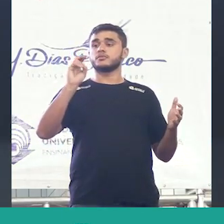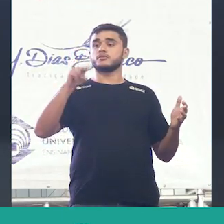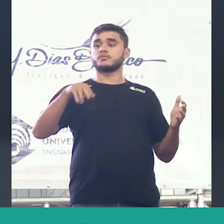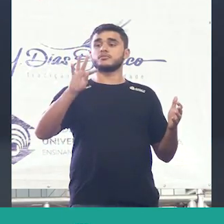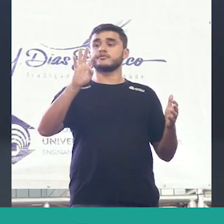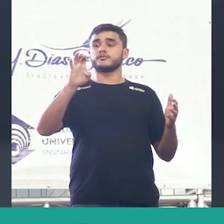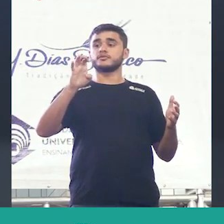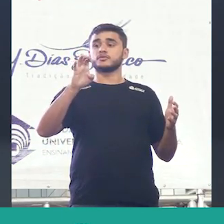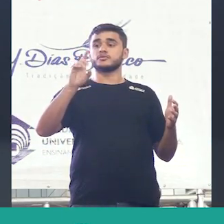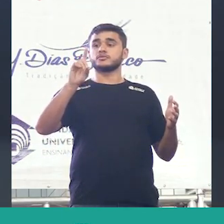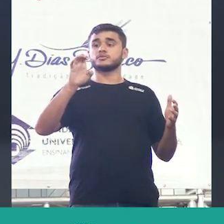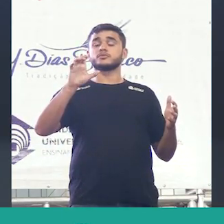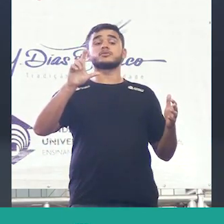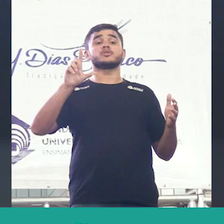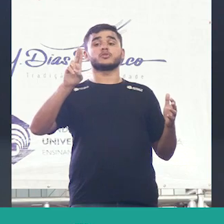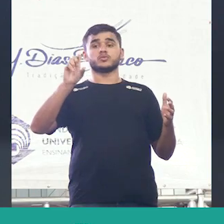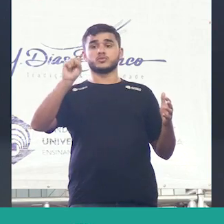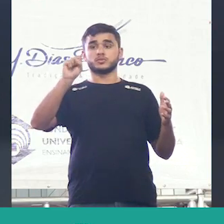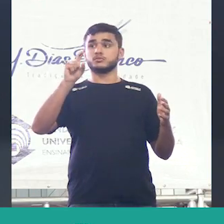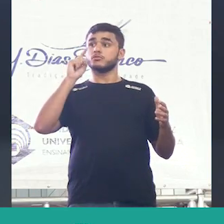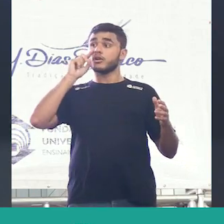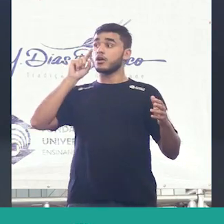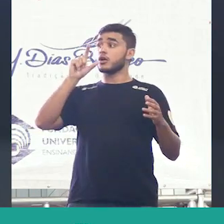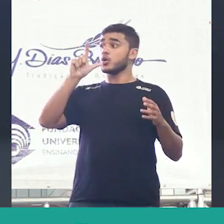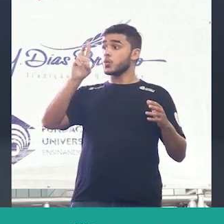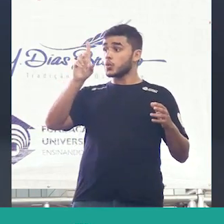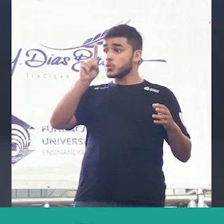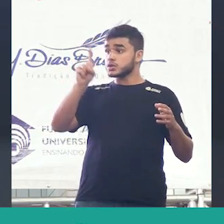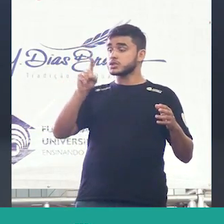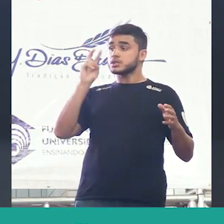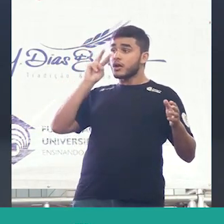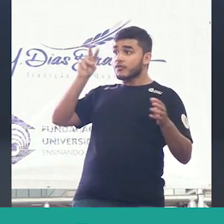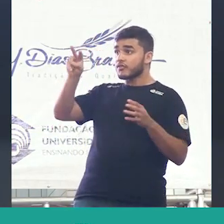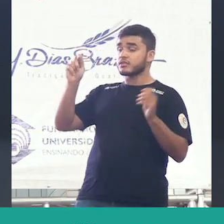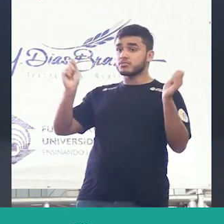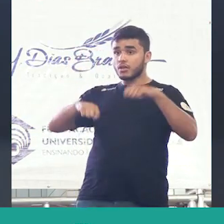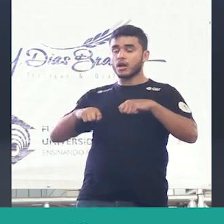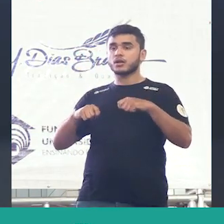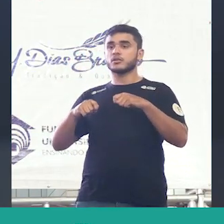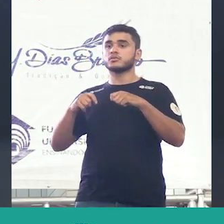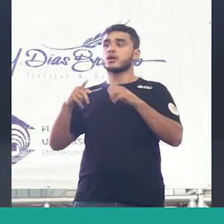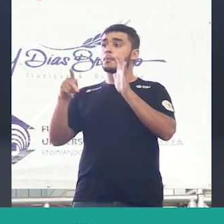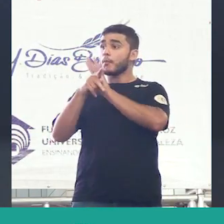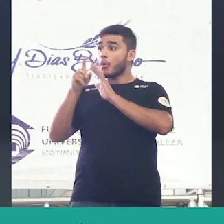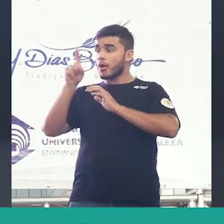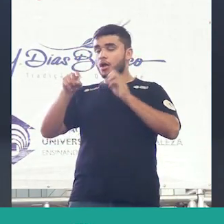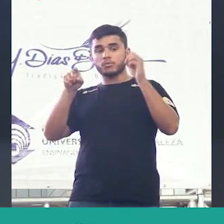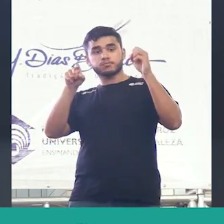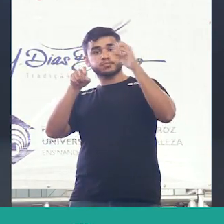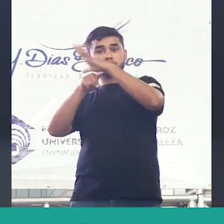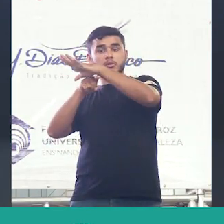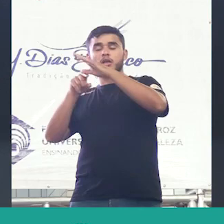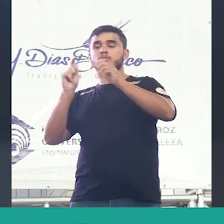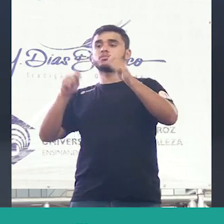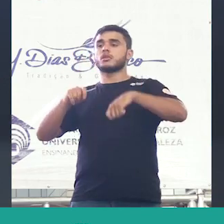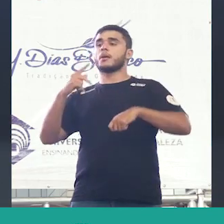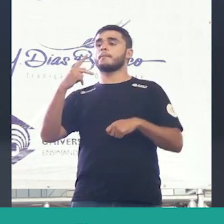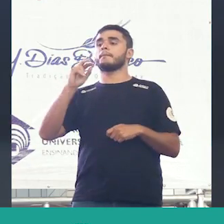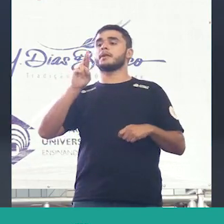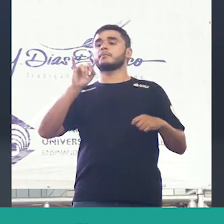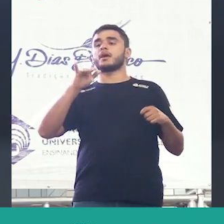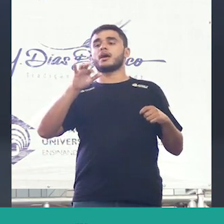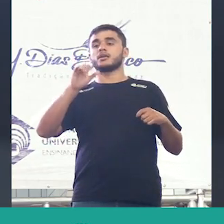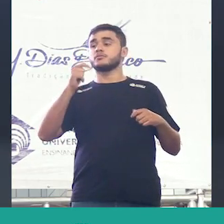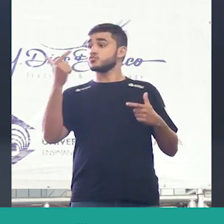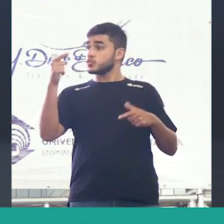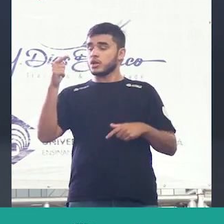É tudo aquilo que é o quê, pessoal? Visível. Se tiver luz própria, é uma fonte de luz Se não tiver luz própria, é uma fonte de luz o